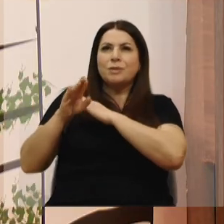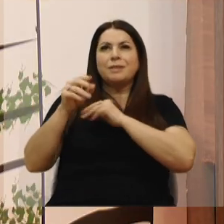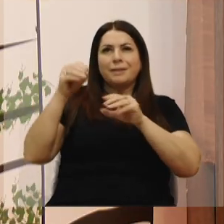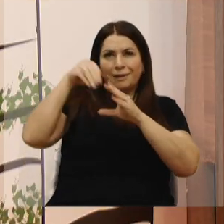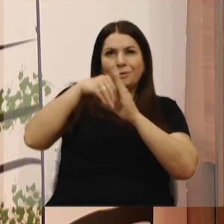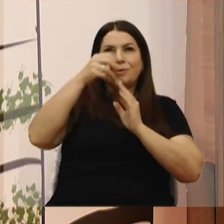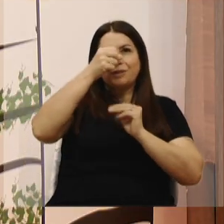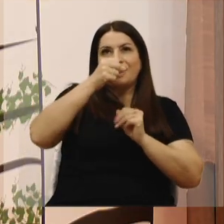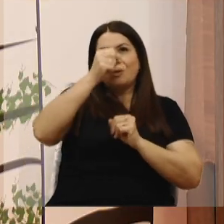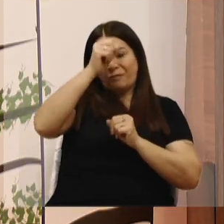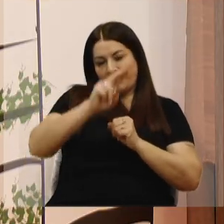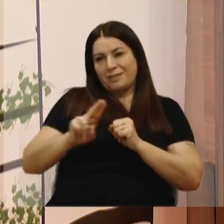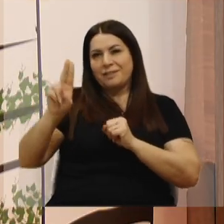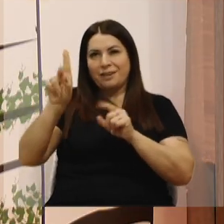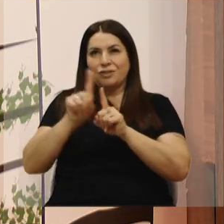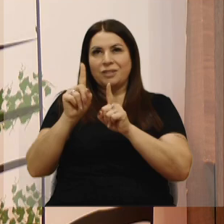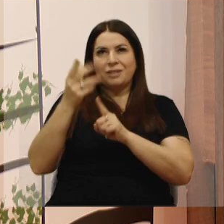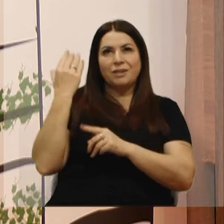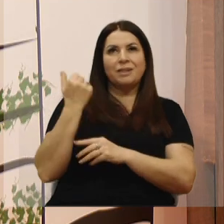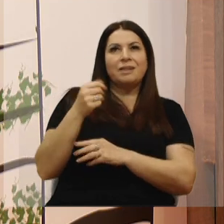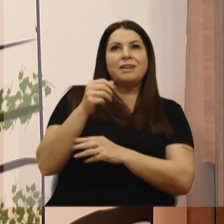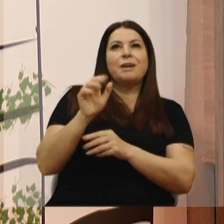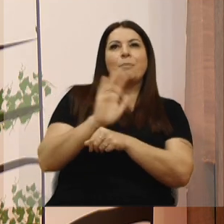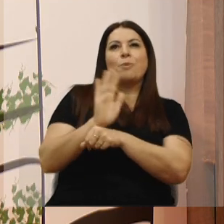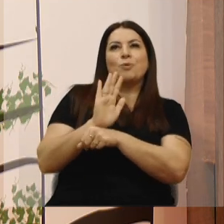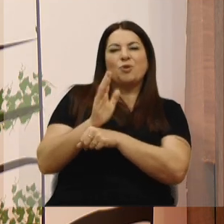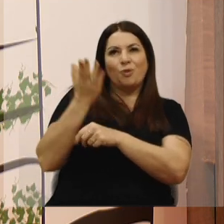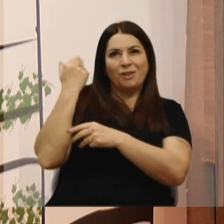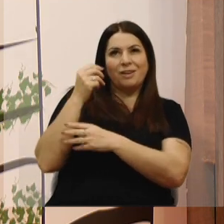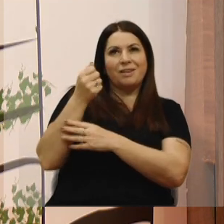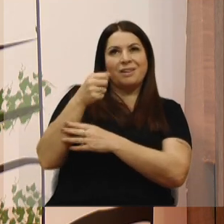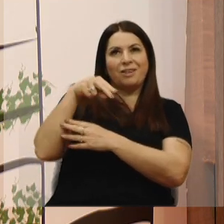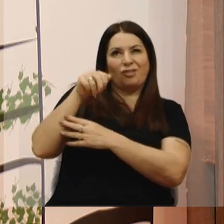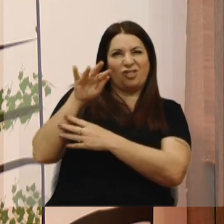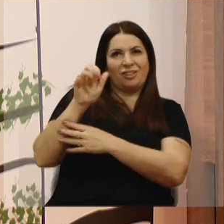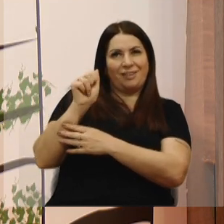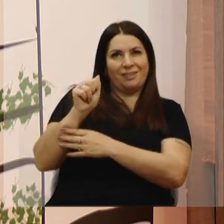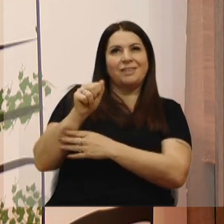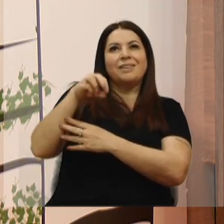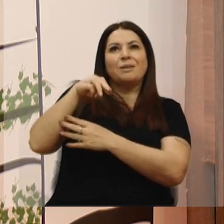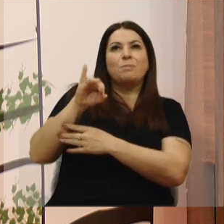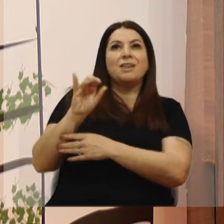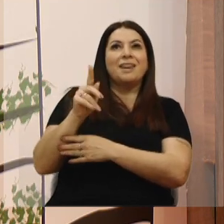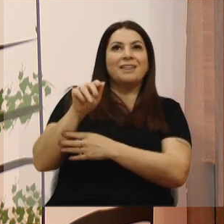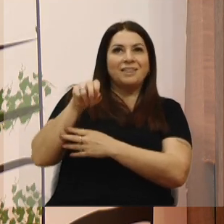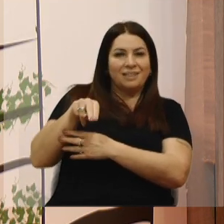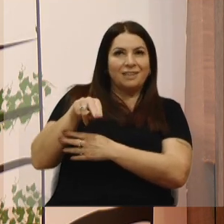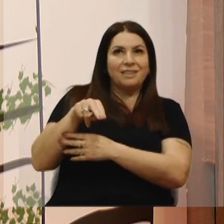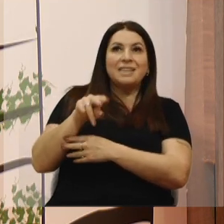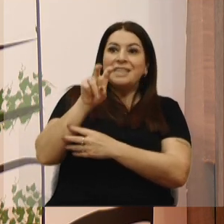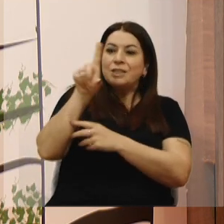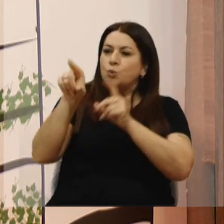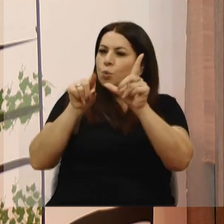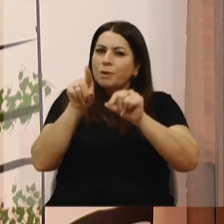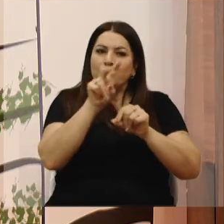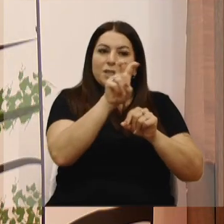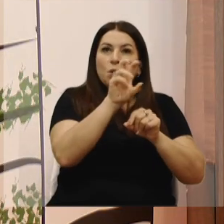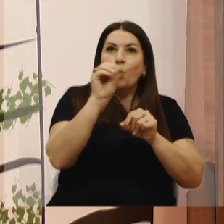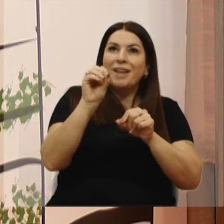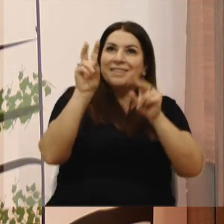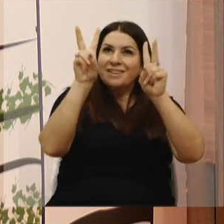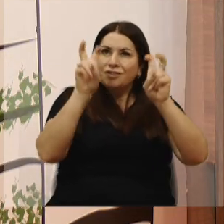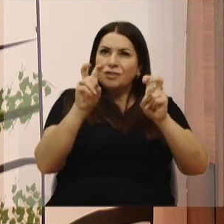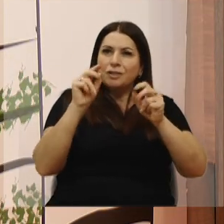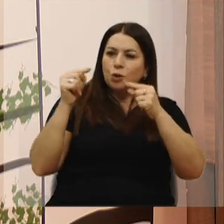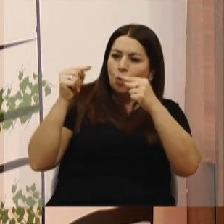temos na universidade, oriundo da antiga produtora Michelin Filmes. Nós selecionamos 50 títulos desse acervo que tinham a ver